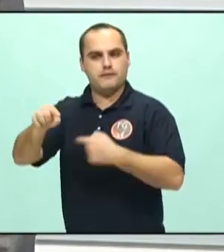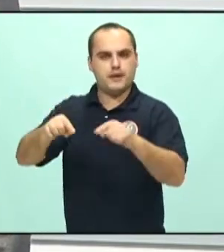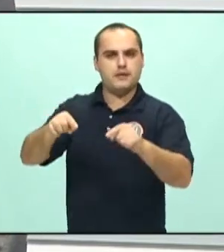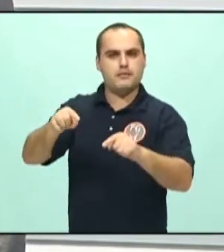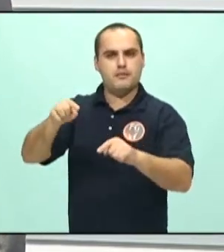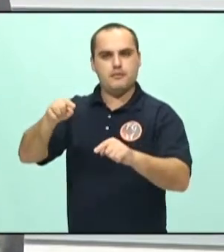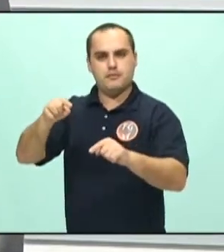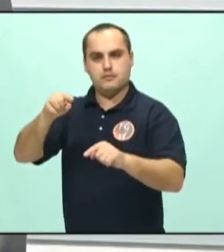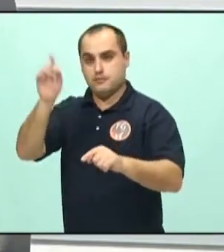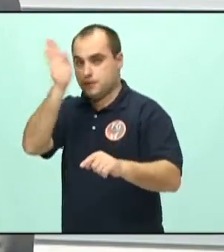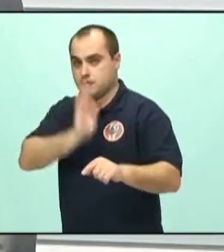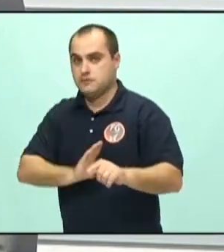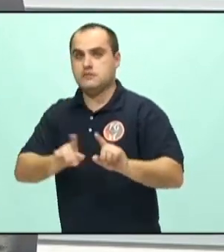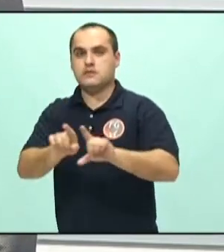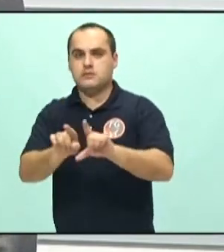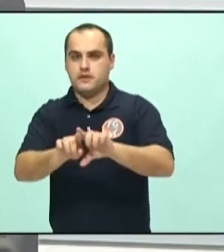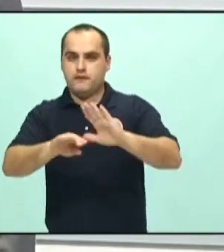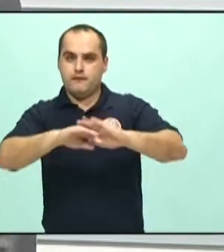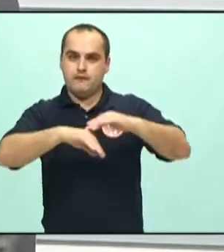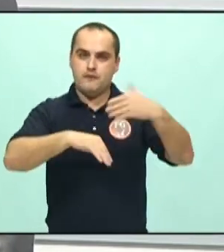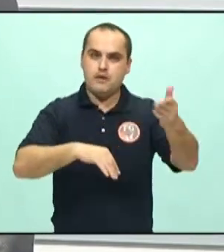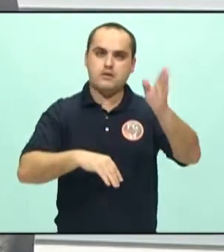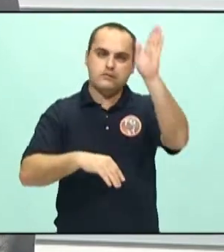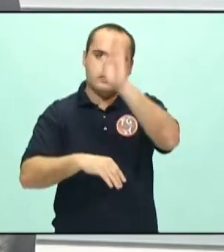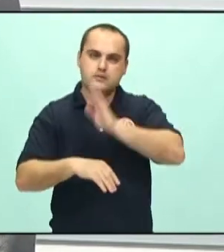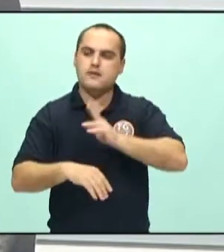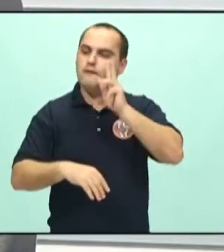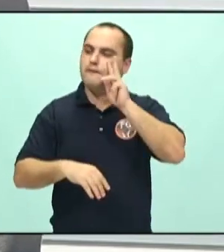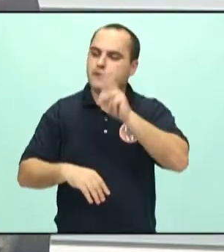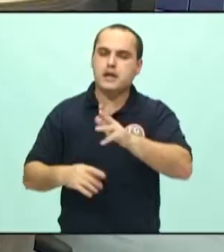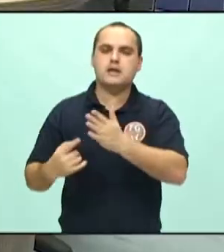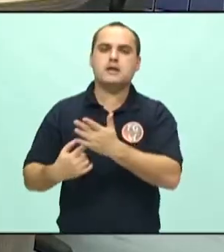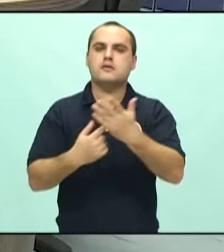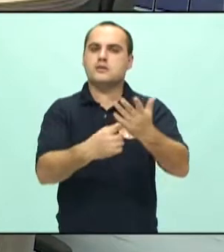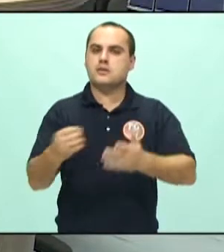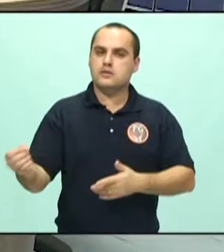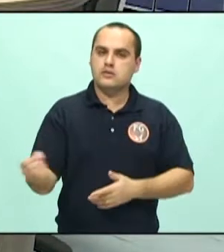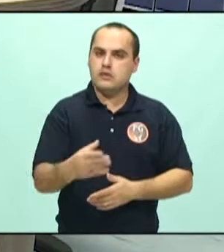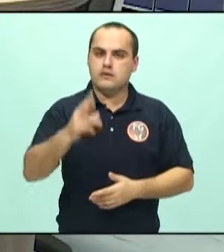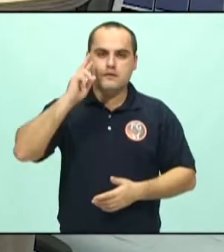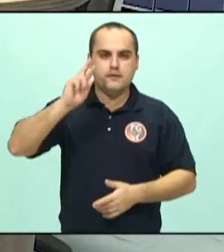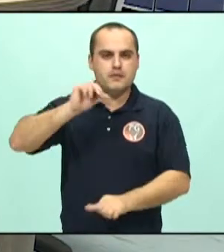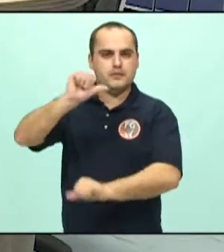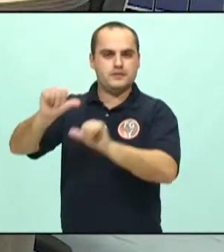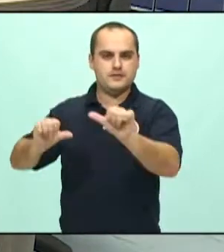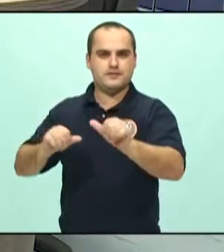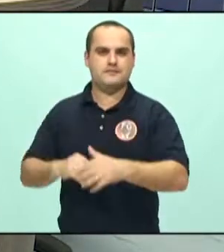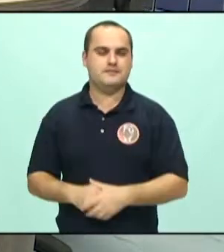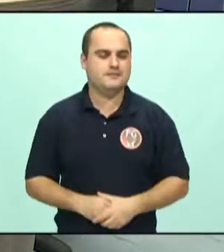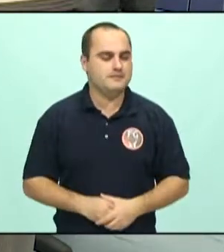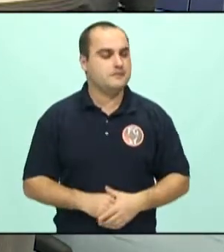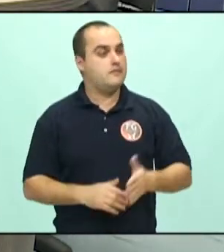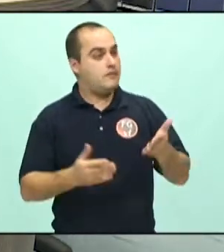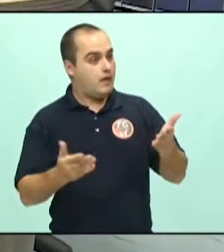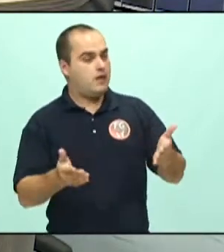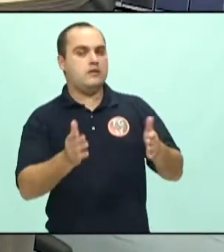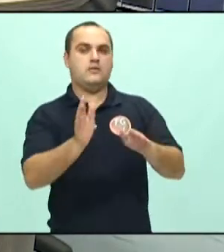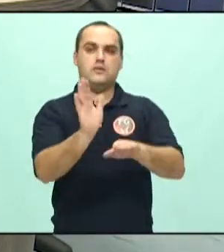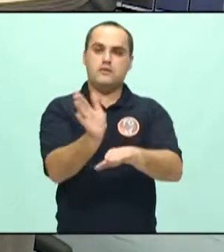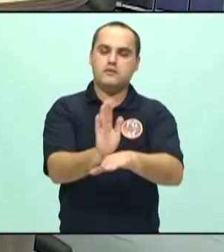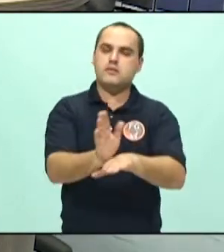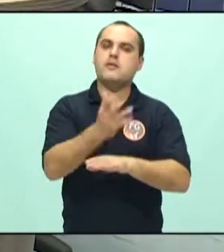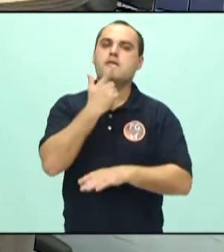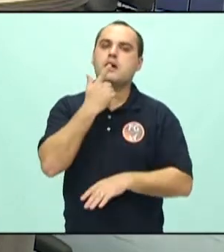país, são importantes para conhecer essas novas tecnologias e estar preparado para as mudanças. Atualizado, né? Atualizado. O documentário tem uma frase que fala assim, que o